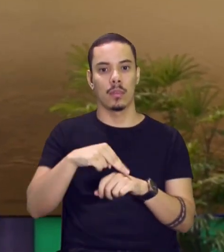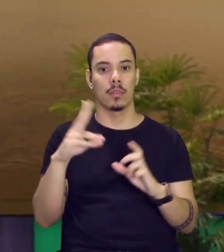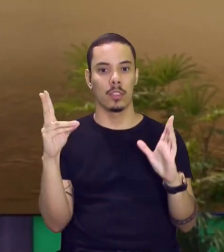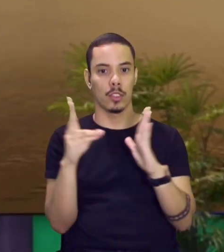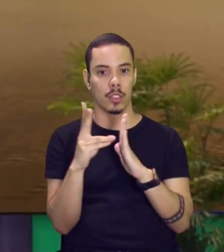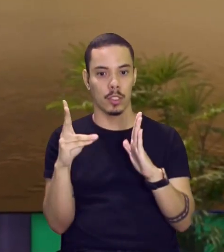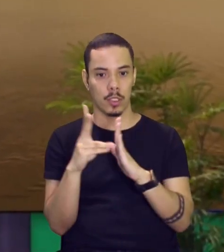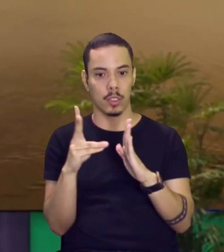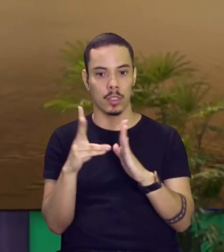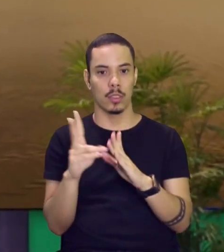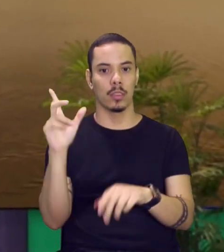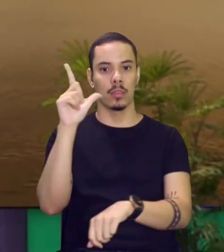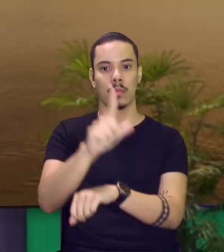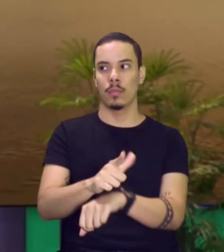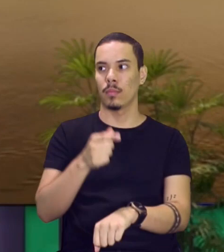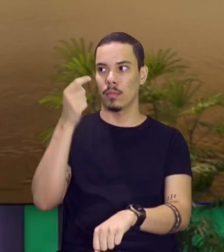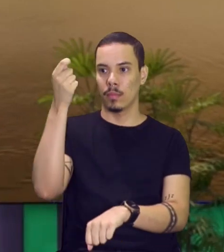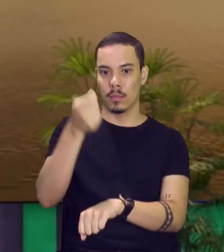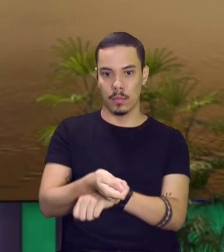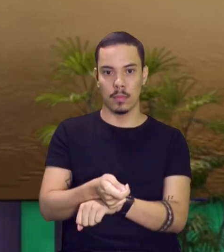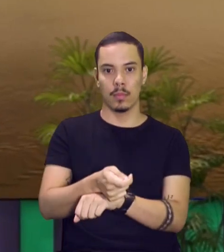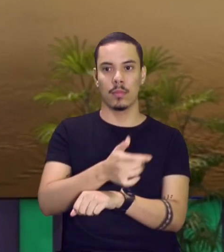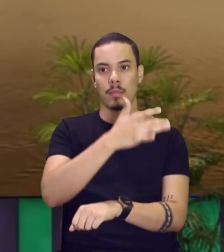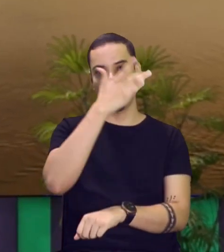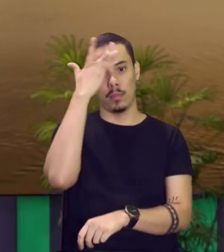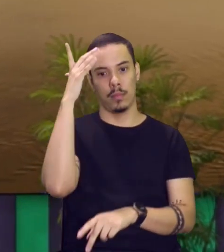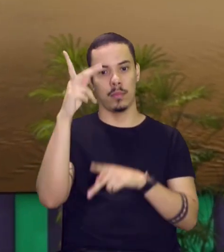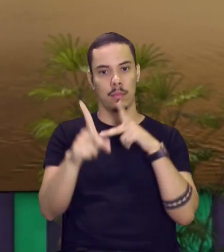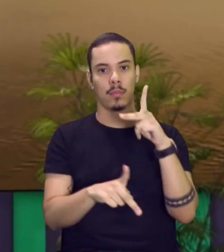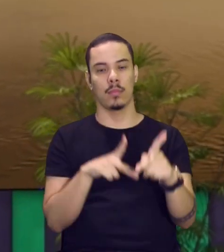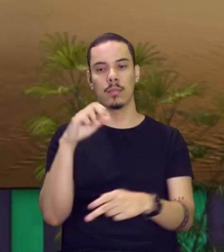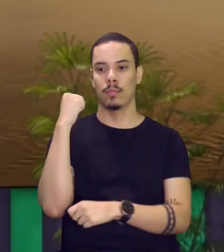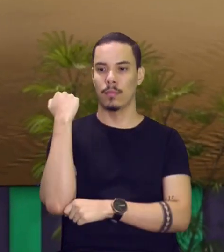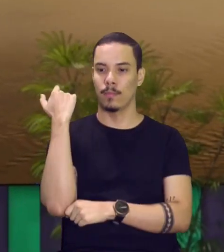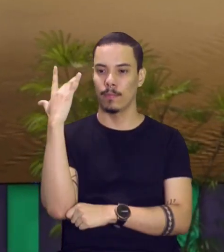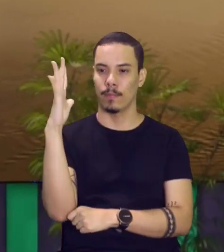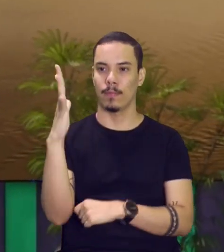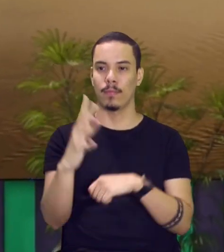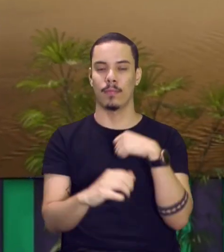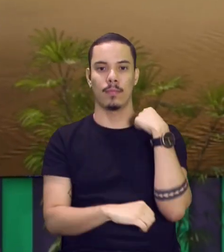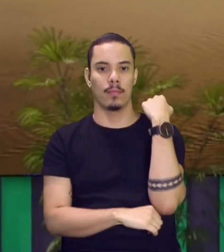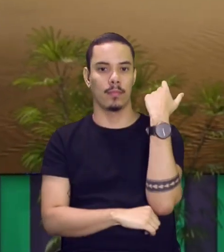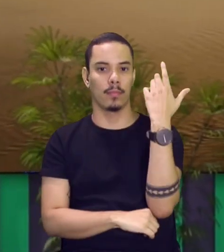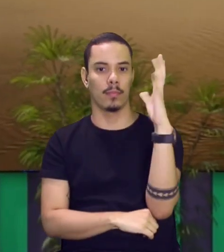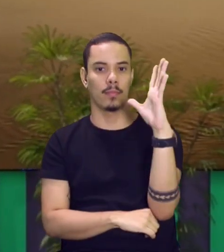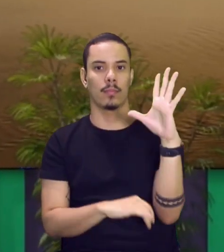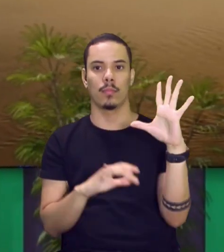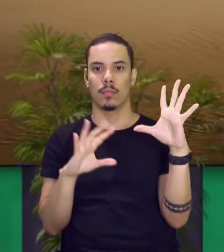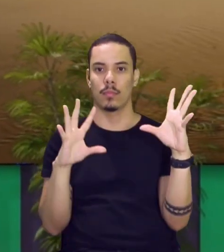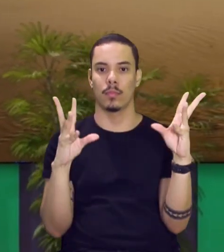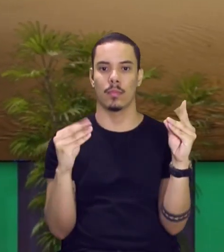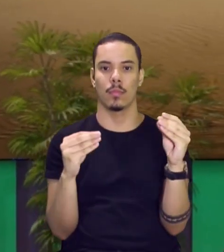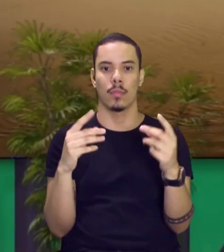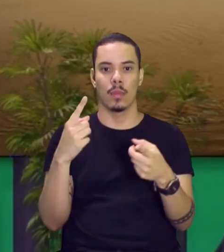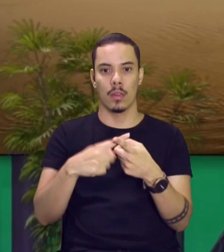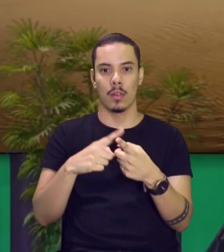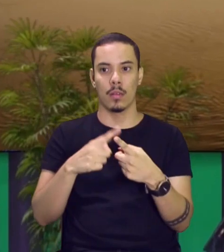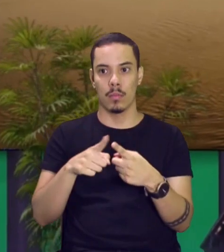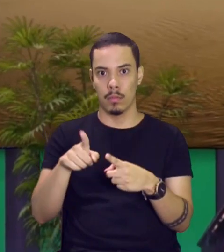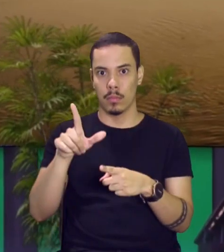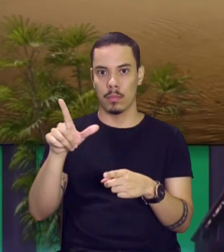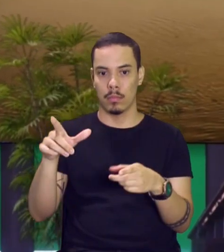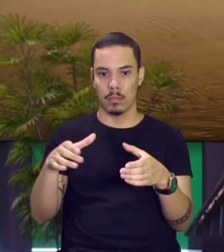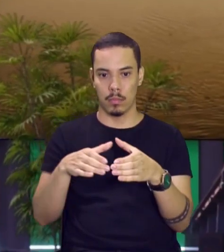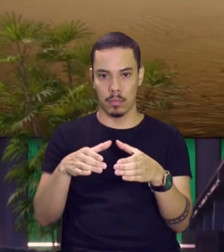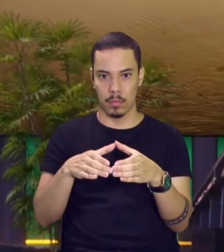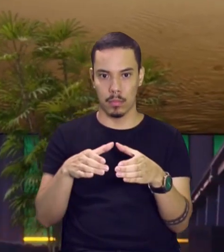indígenas, quilombolas, povos da floresta como um todo. Porque esses povos estavam